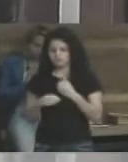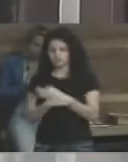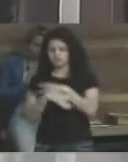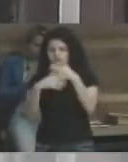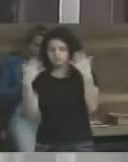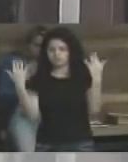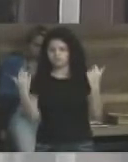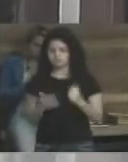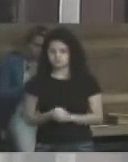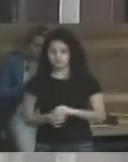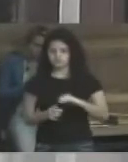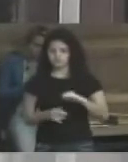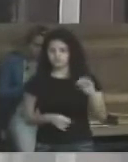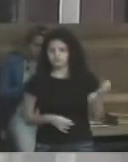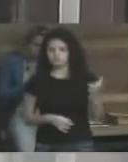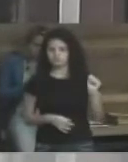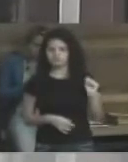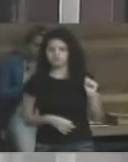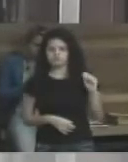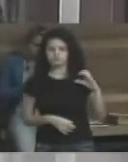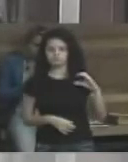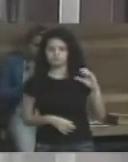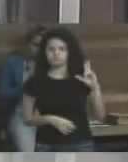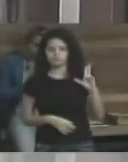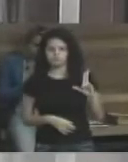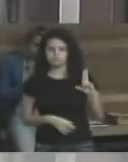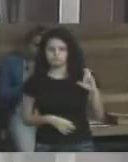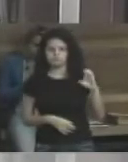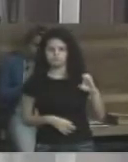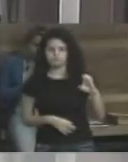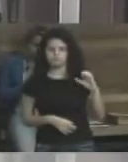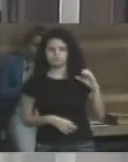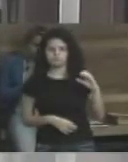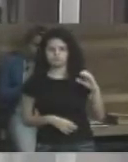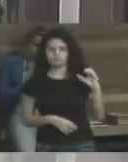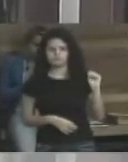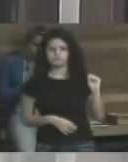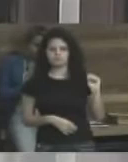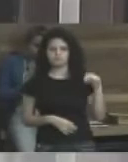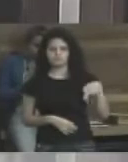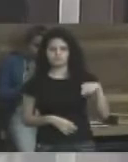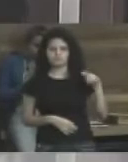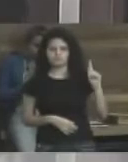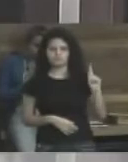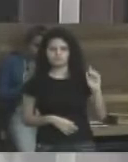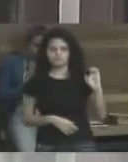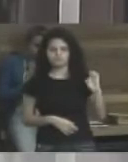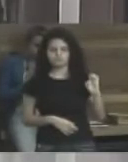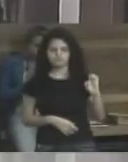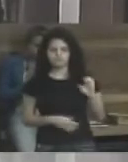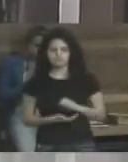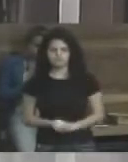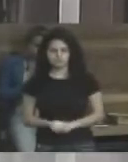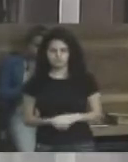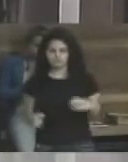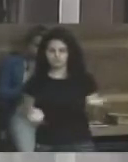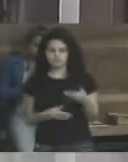Jacuecanga. Então, já está aqui lido, já pedi para que entregassem, vão vincular na TV Câmara, hoje os vereadores já